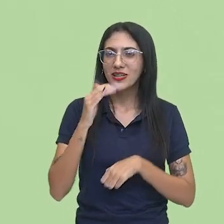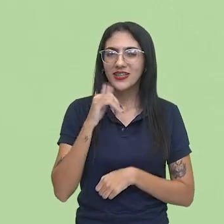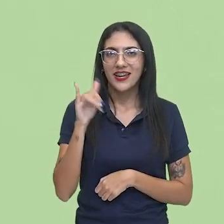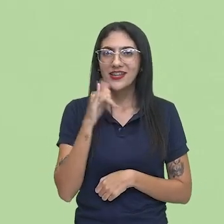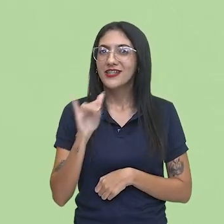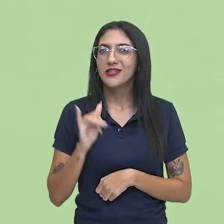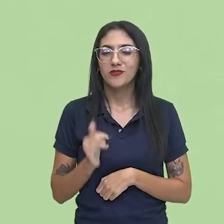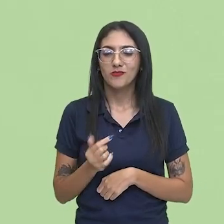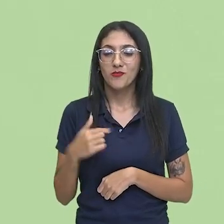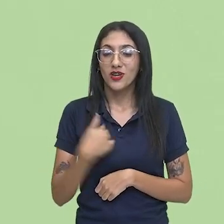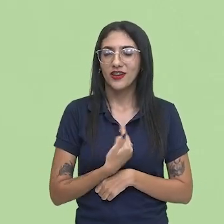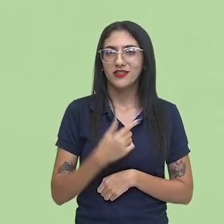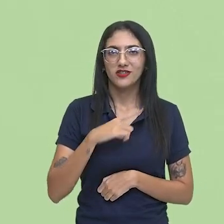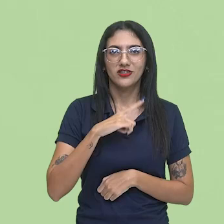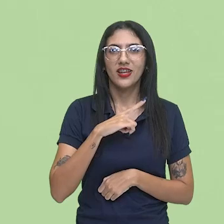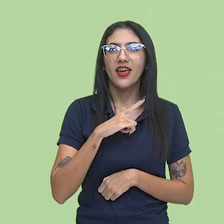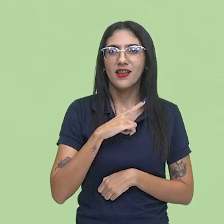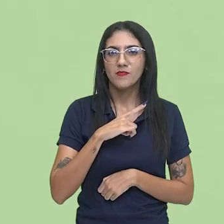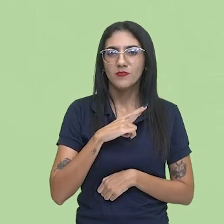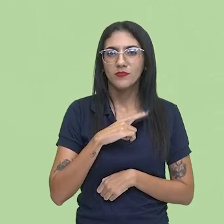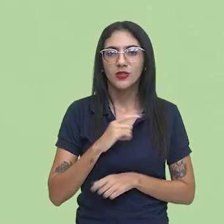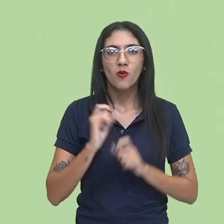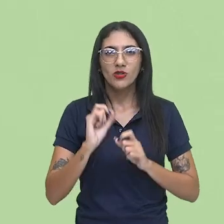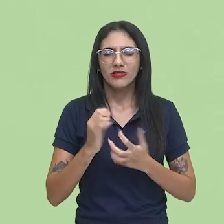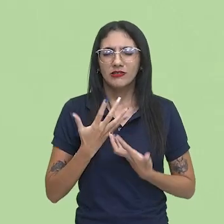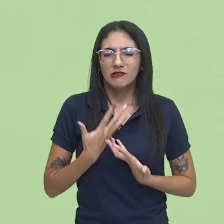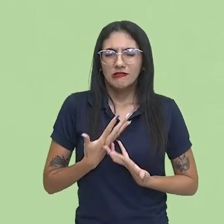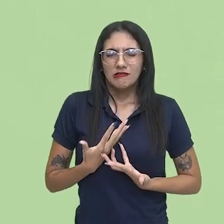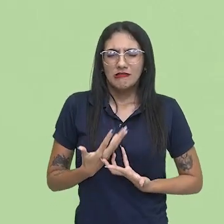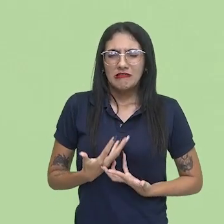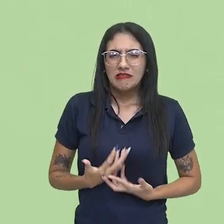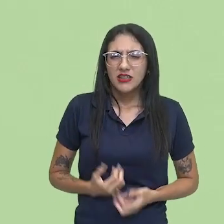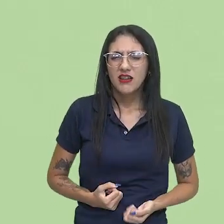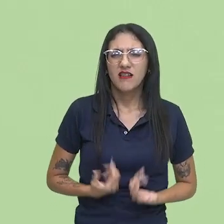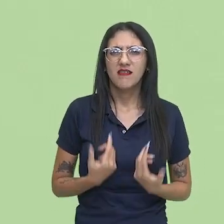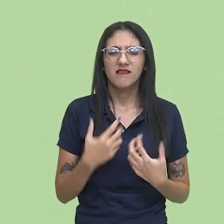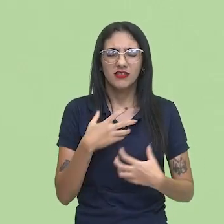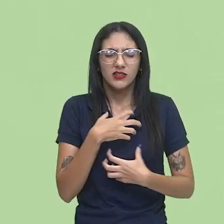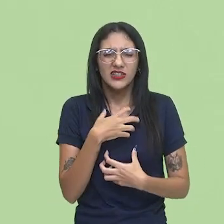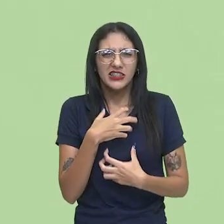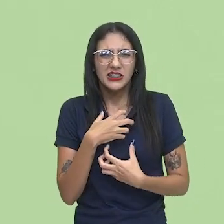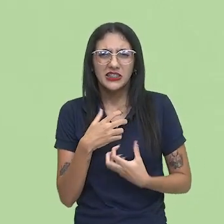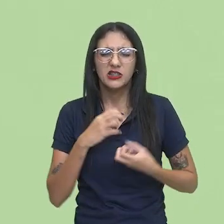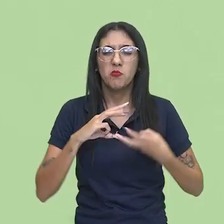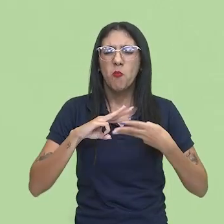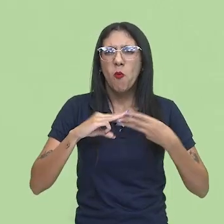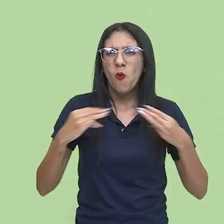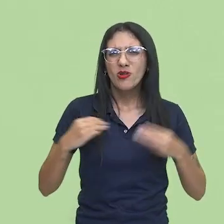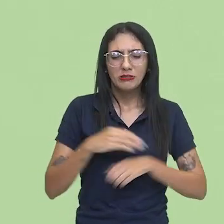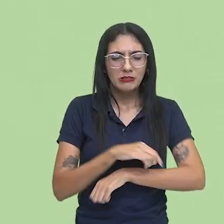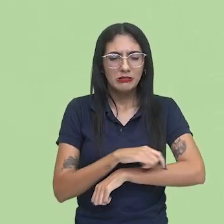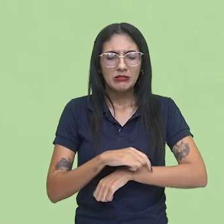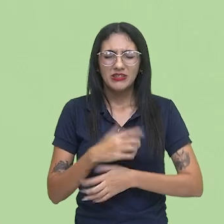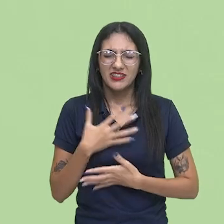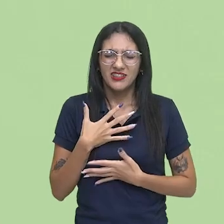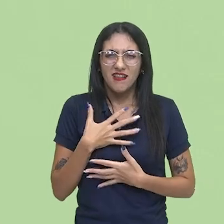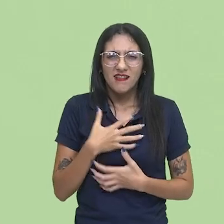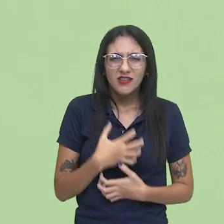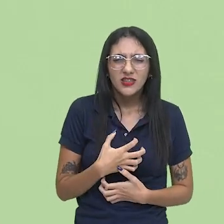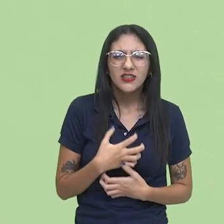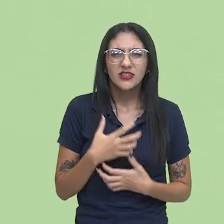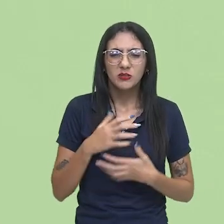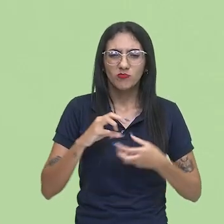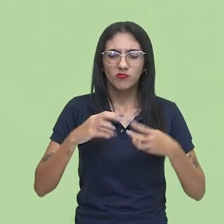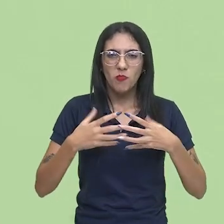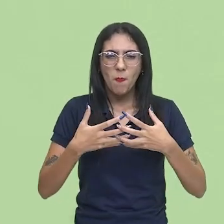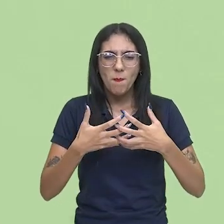gente tinha como reserva, que é o cansaço, né? Aquele cansaço muscular, aquela fadiga que torna o